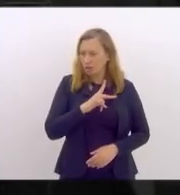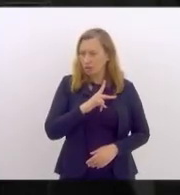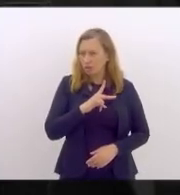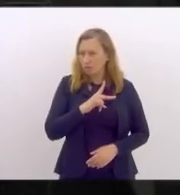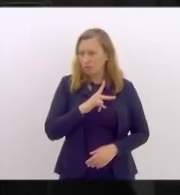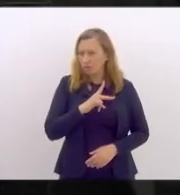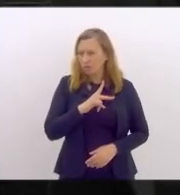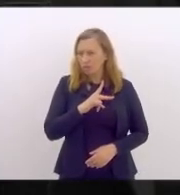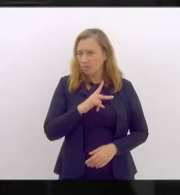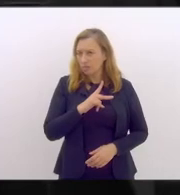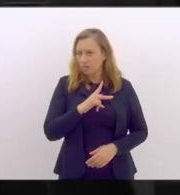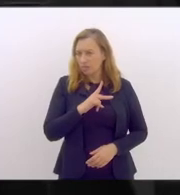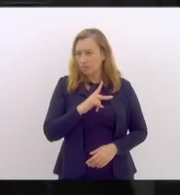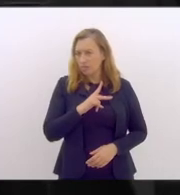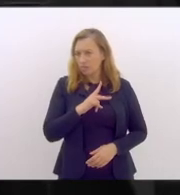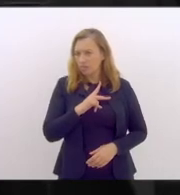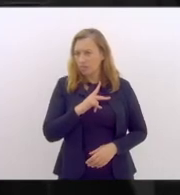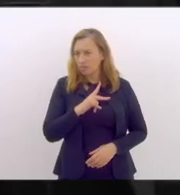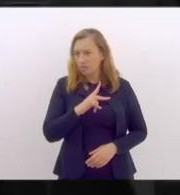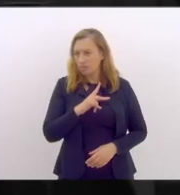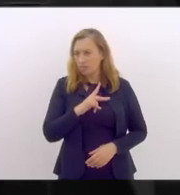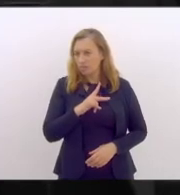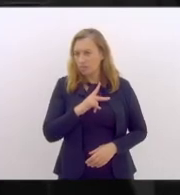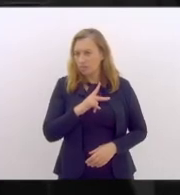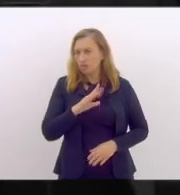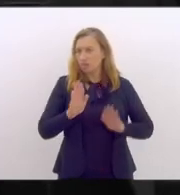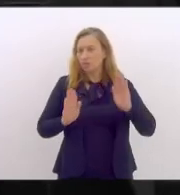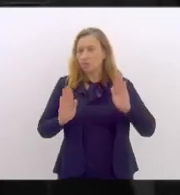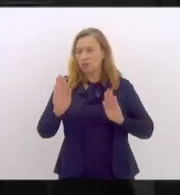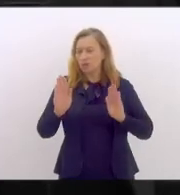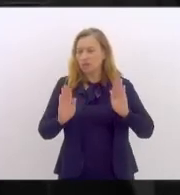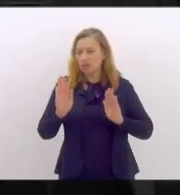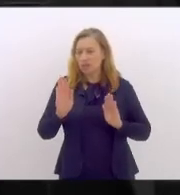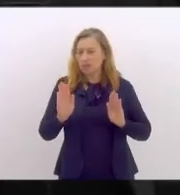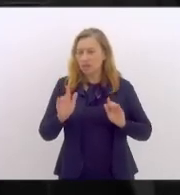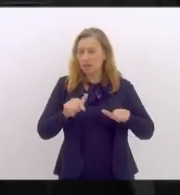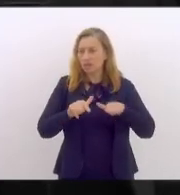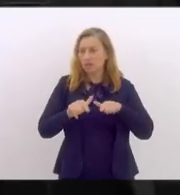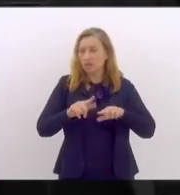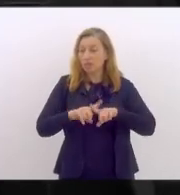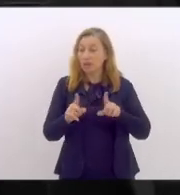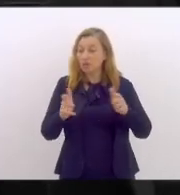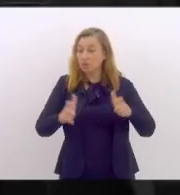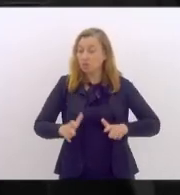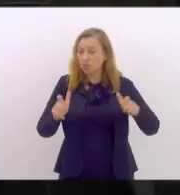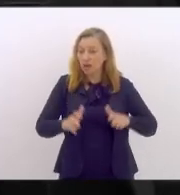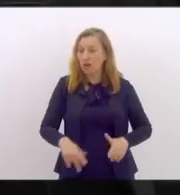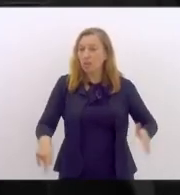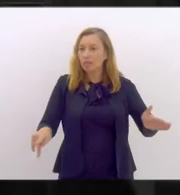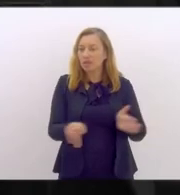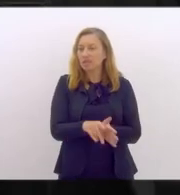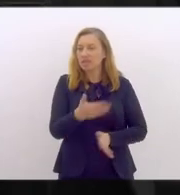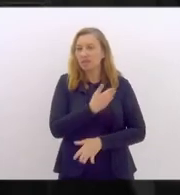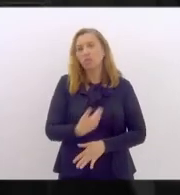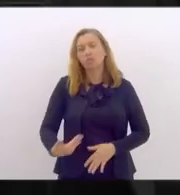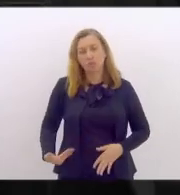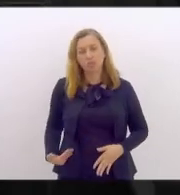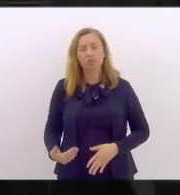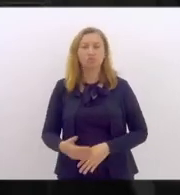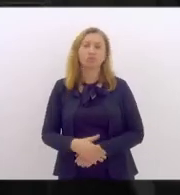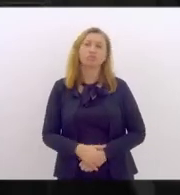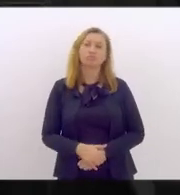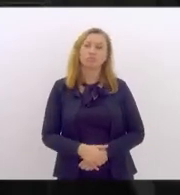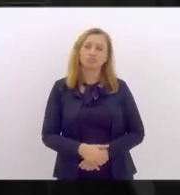foi a concessão para operação do serviço mas aqueles espaços são espaços públicos pertencem